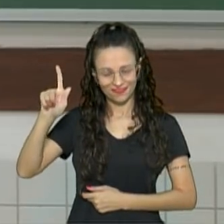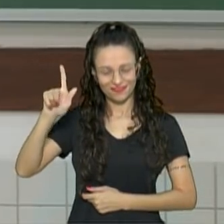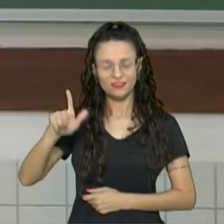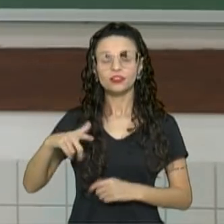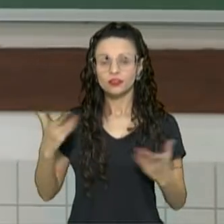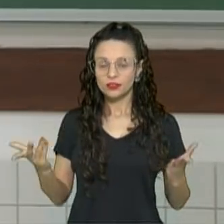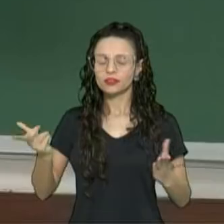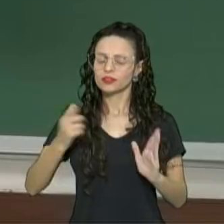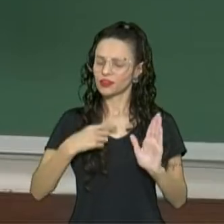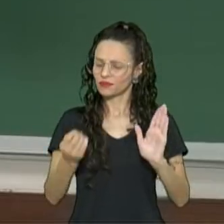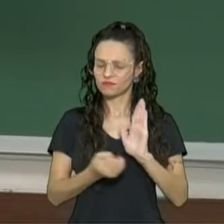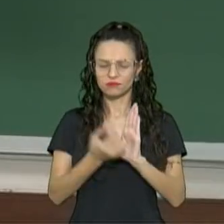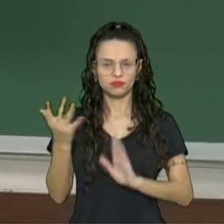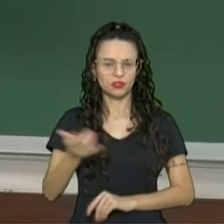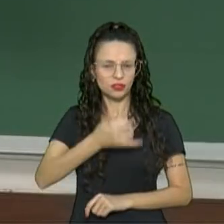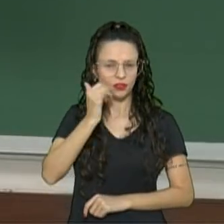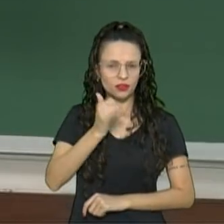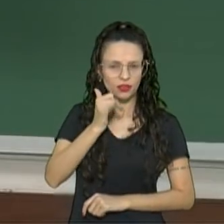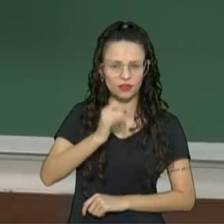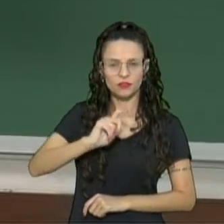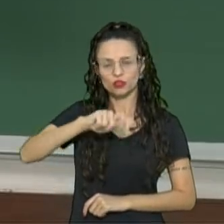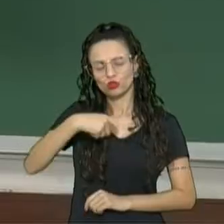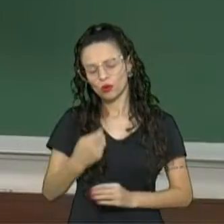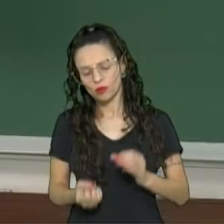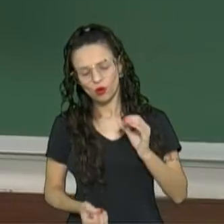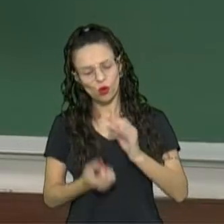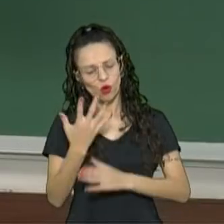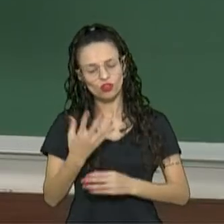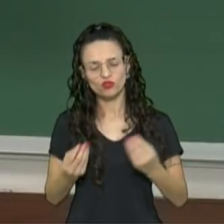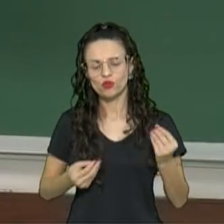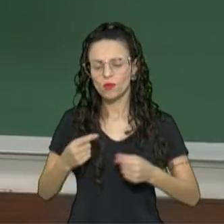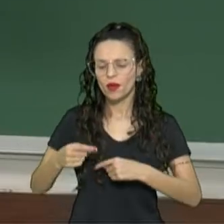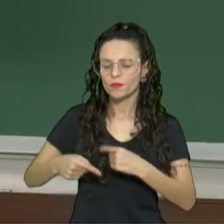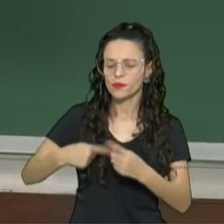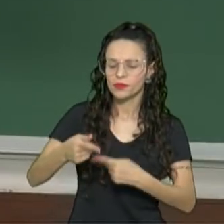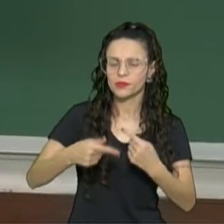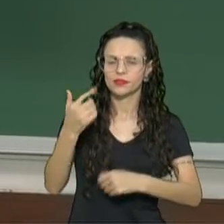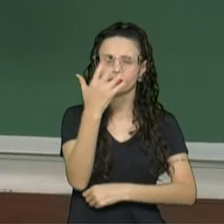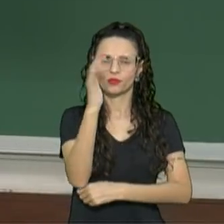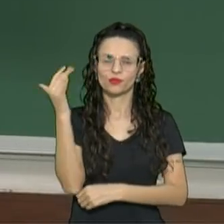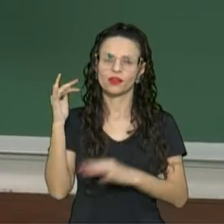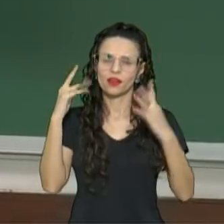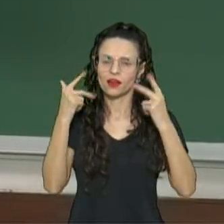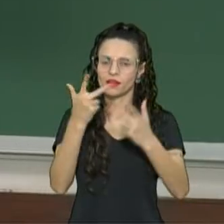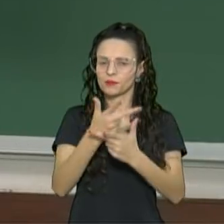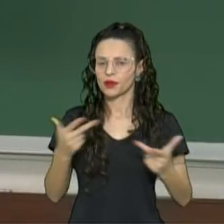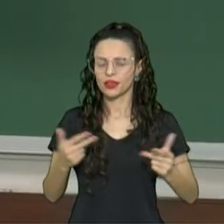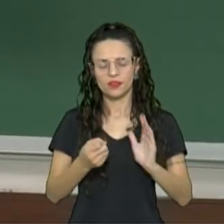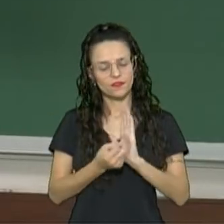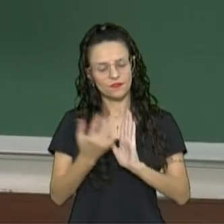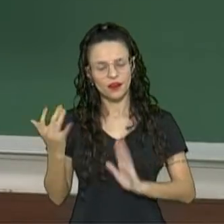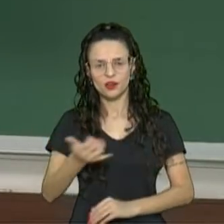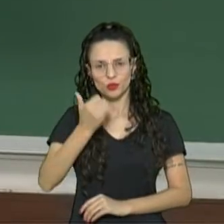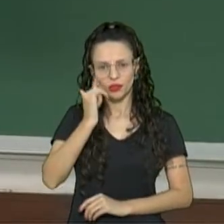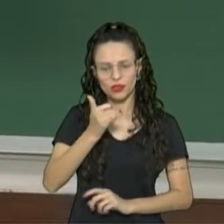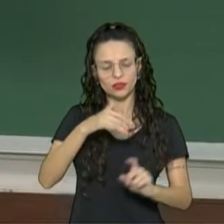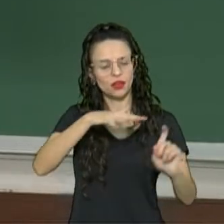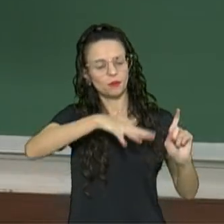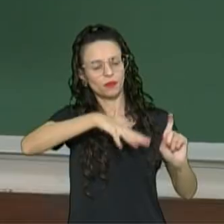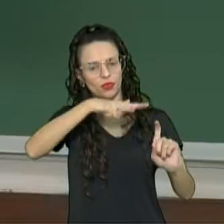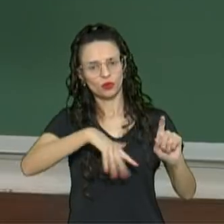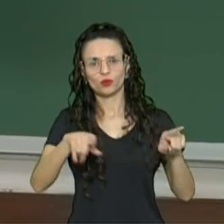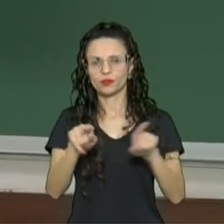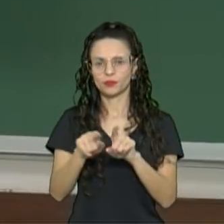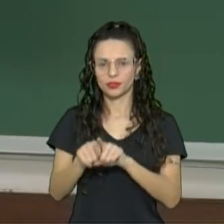E existem muitas lendas para falar da origem, para falar da natureza, dos animais, enfim, são várias lendas e mitos, né? Então,